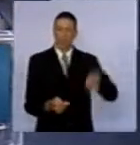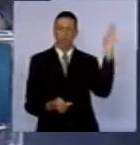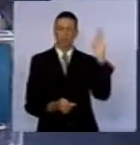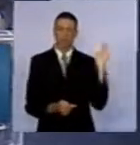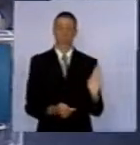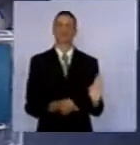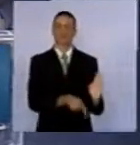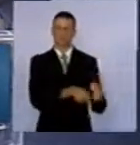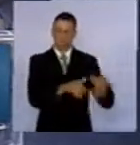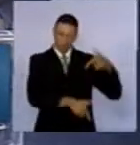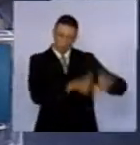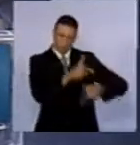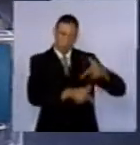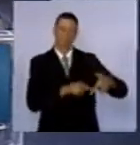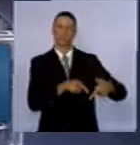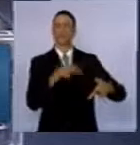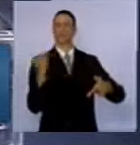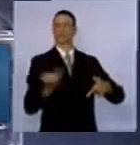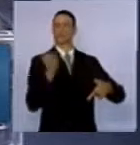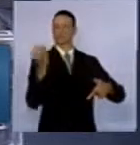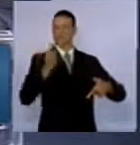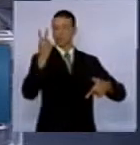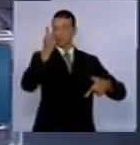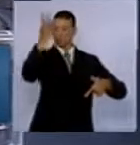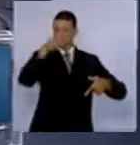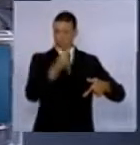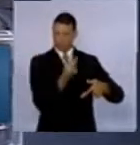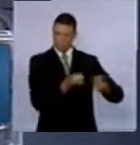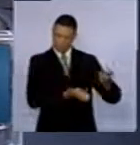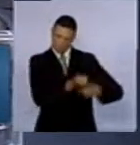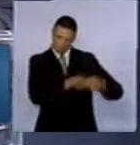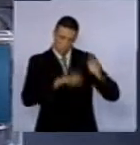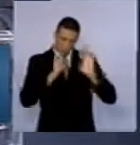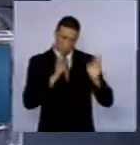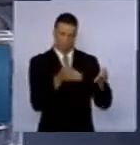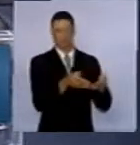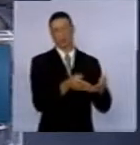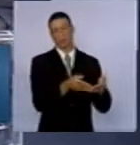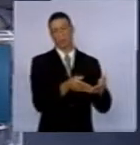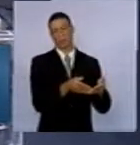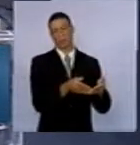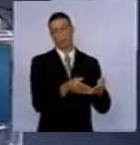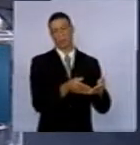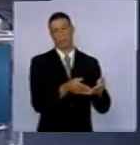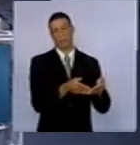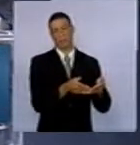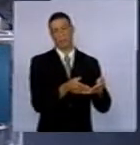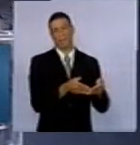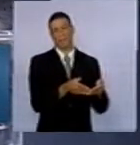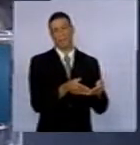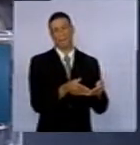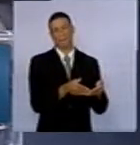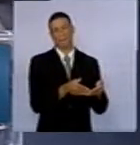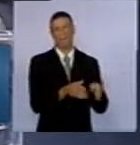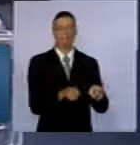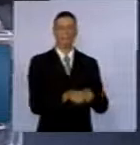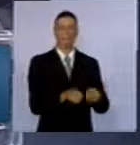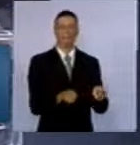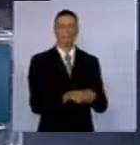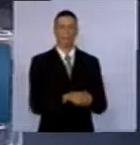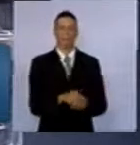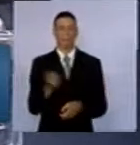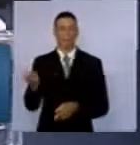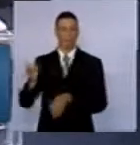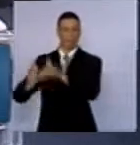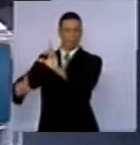mercado significativo, um mercado relevante sobre o aspecto econômico. Então, e o fenômeno, de novo, se